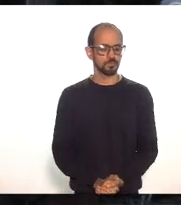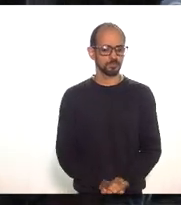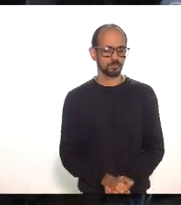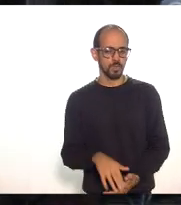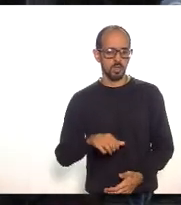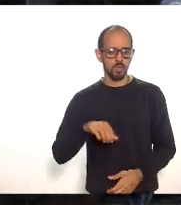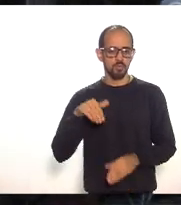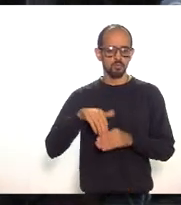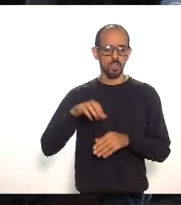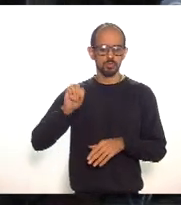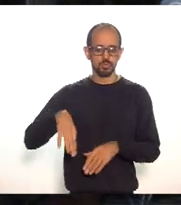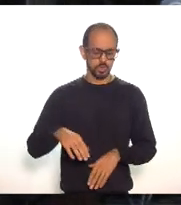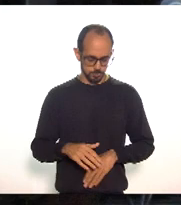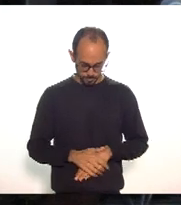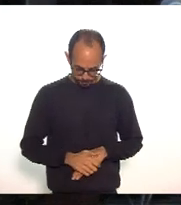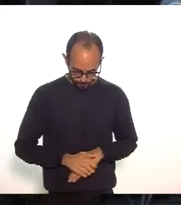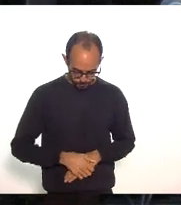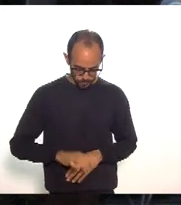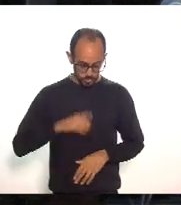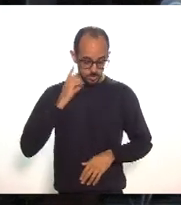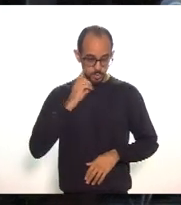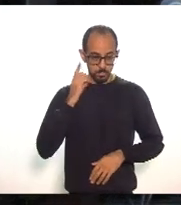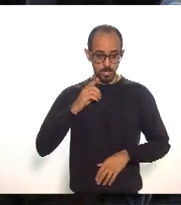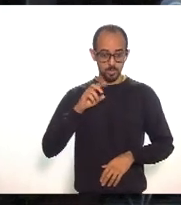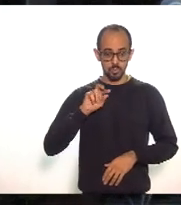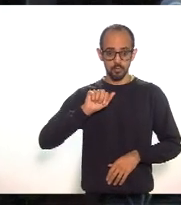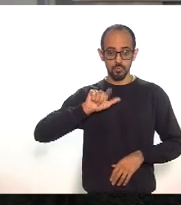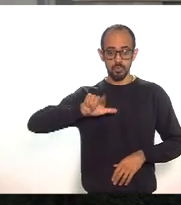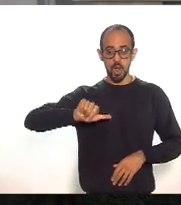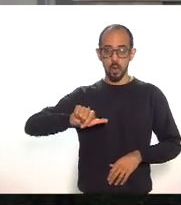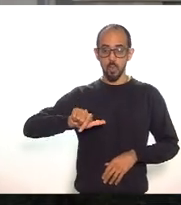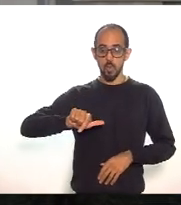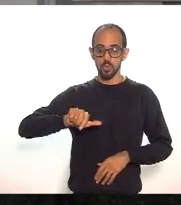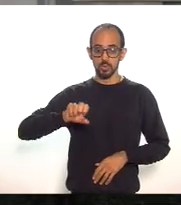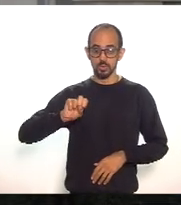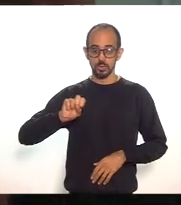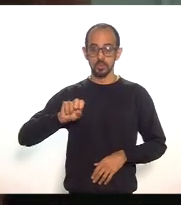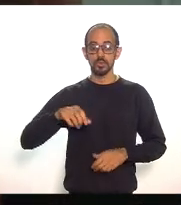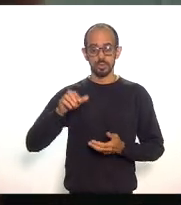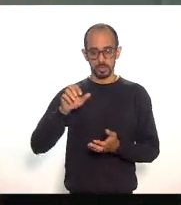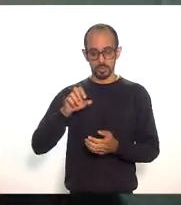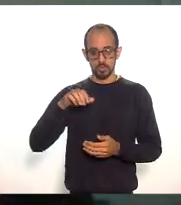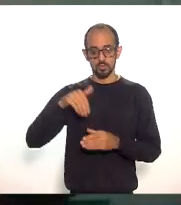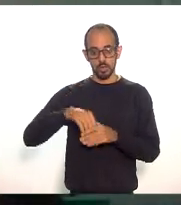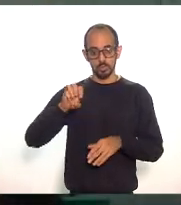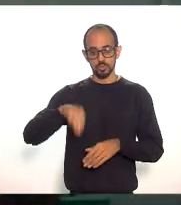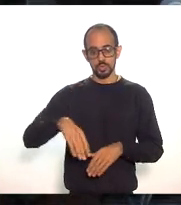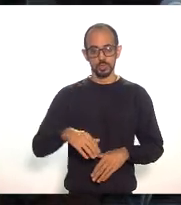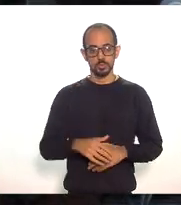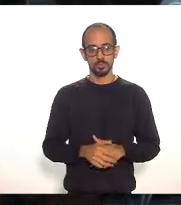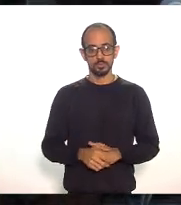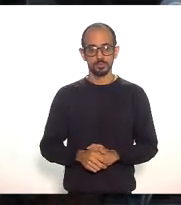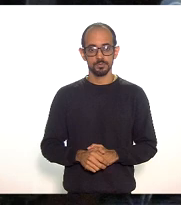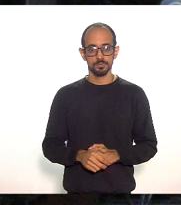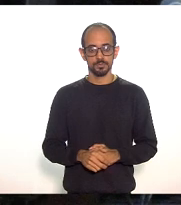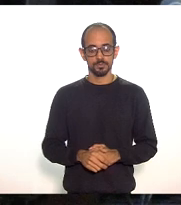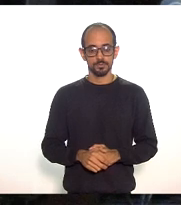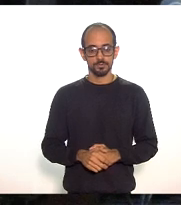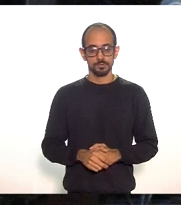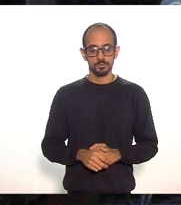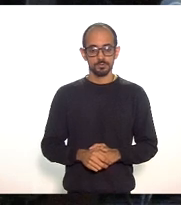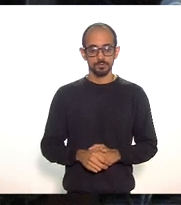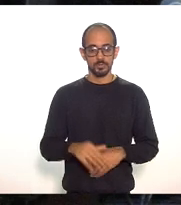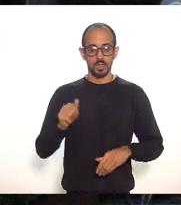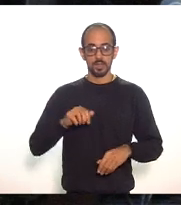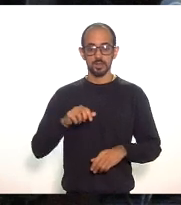sim. Deputado Val Ceasa. Voto sim, senhor presidente. Ponta esquerda. Deputado Valdeci